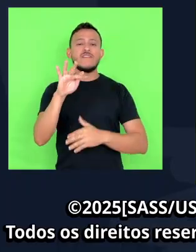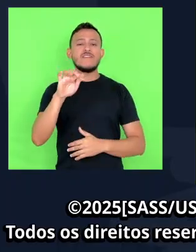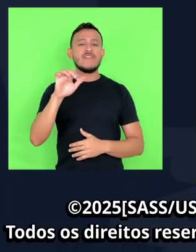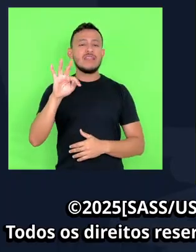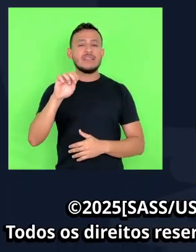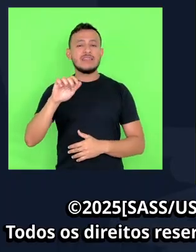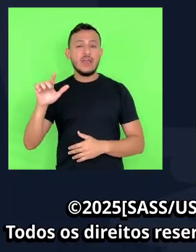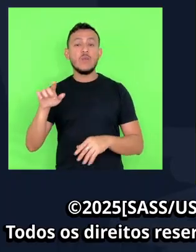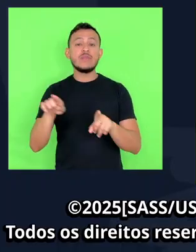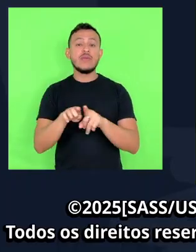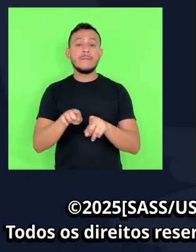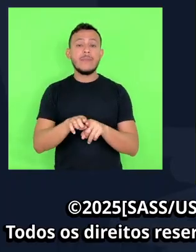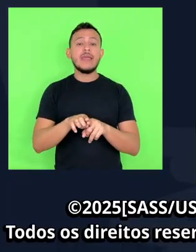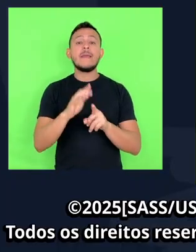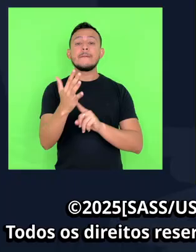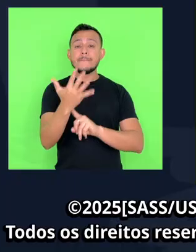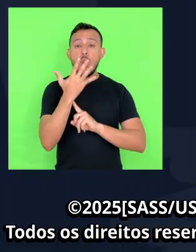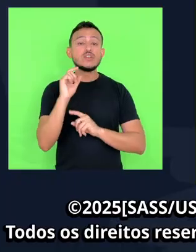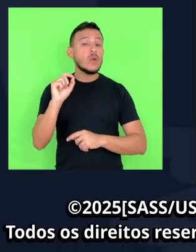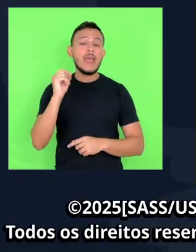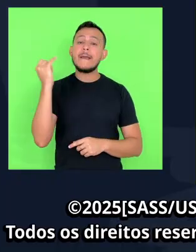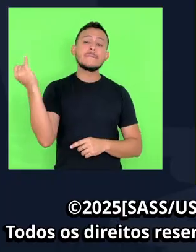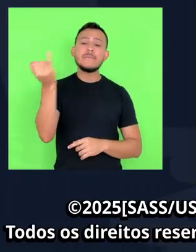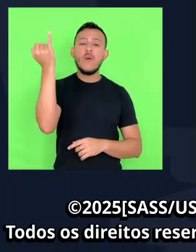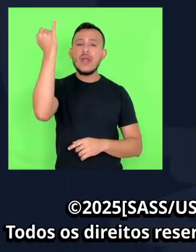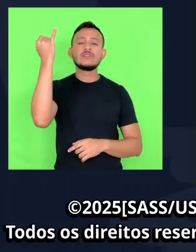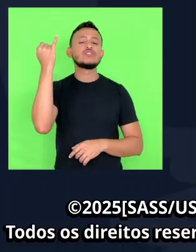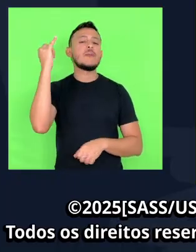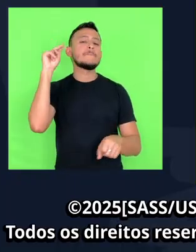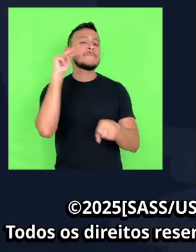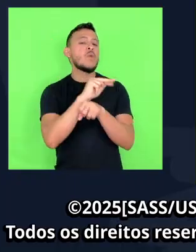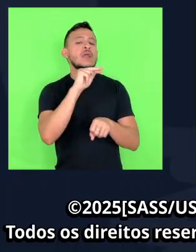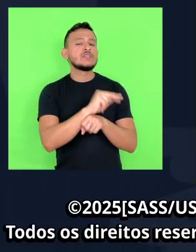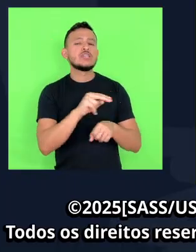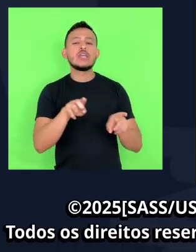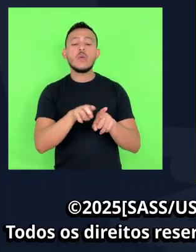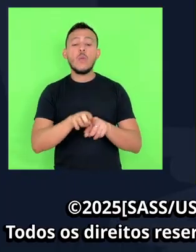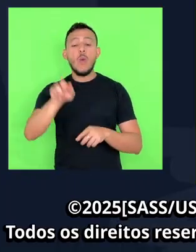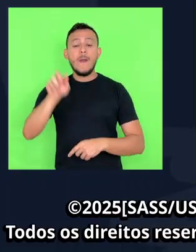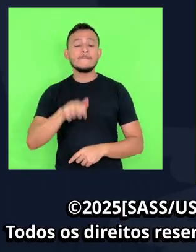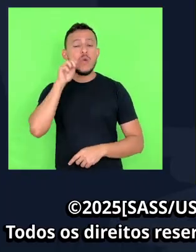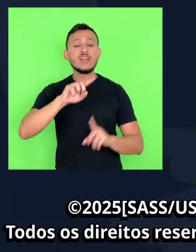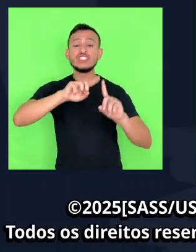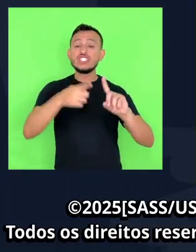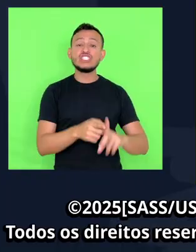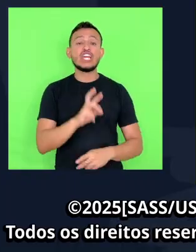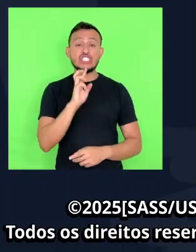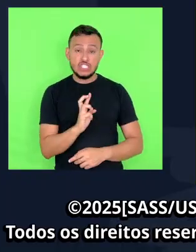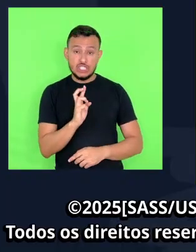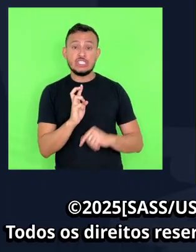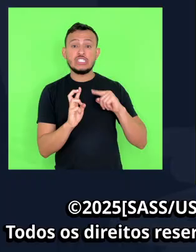fetal, e mostra também a importância de protegermos a gestante